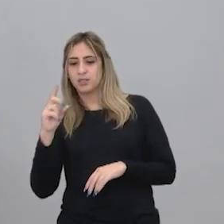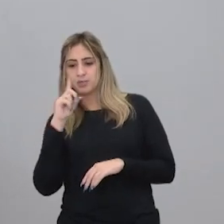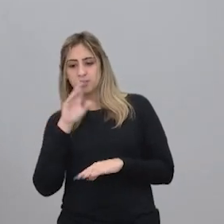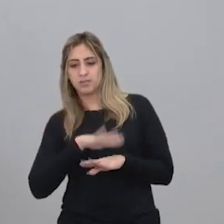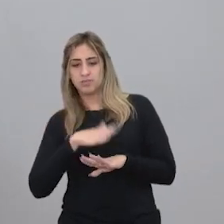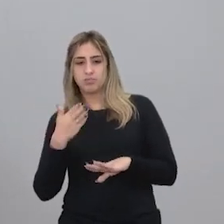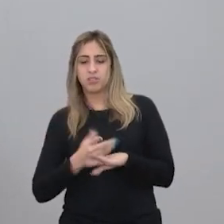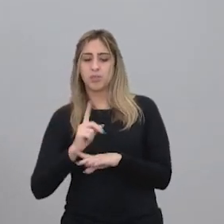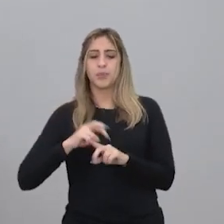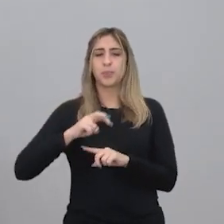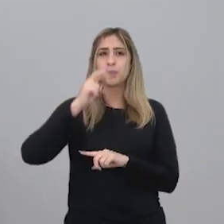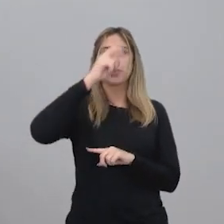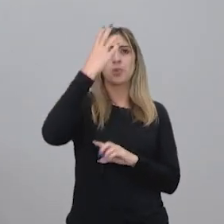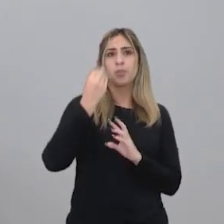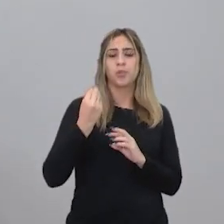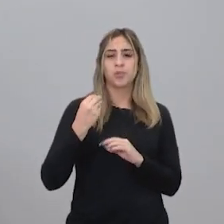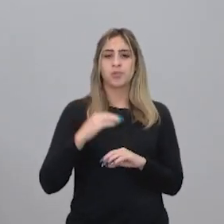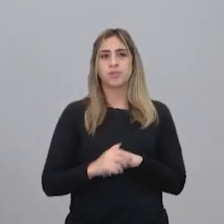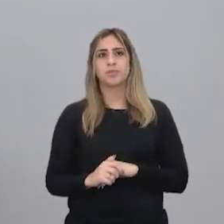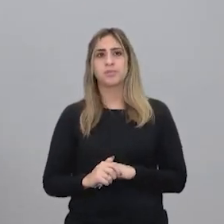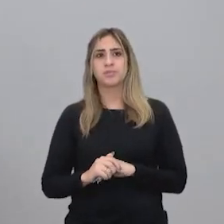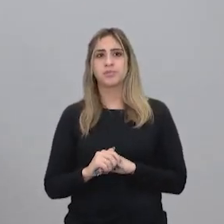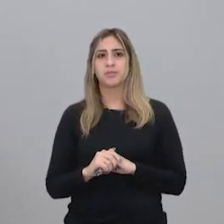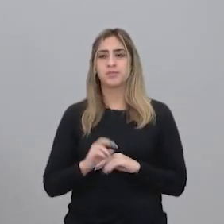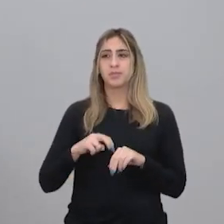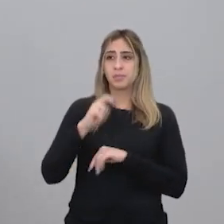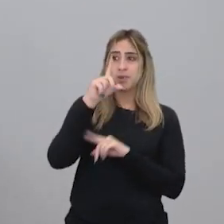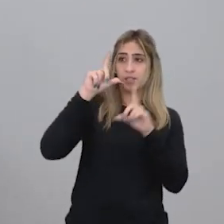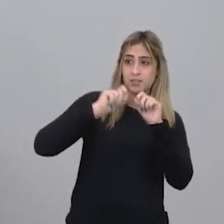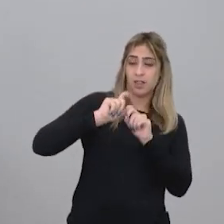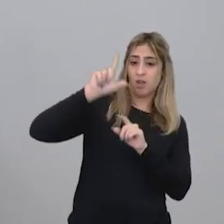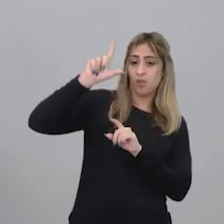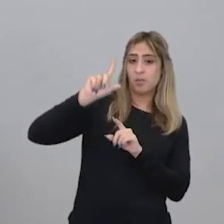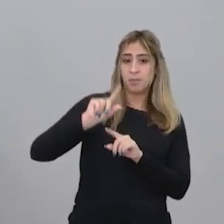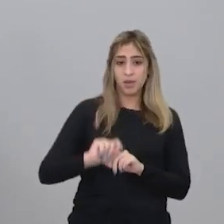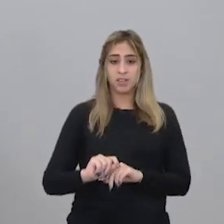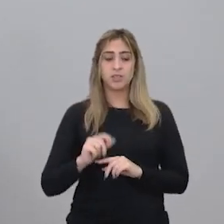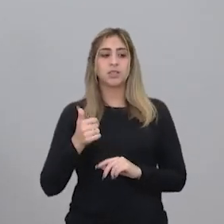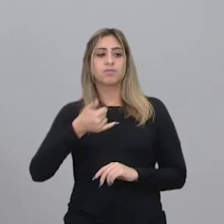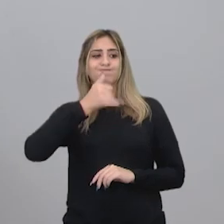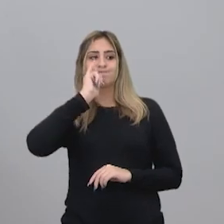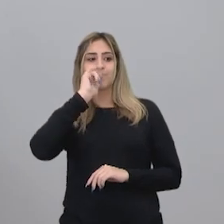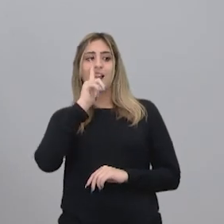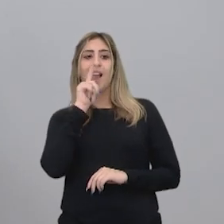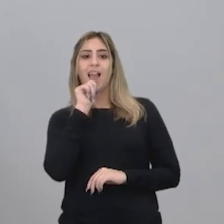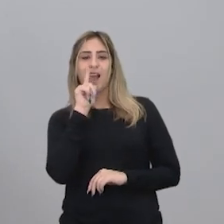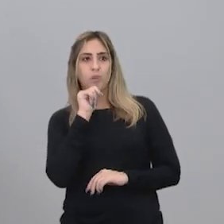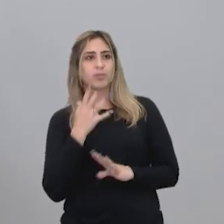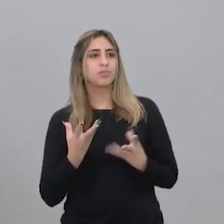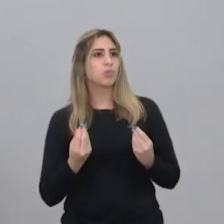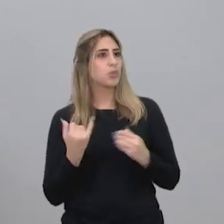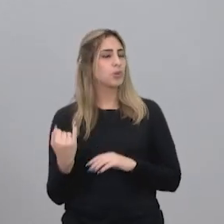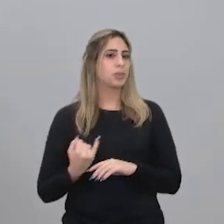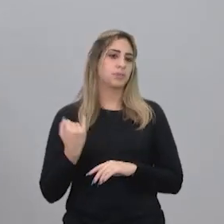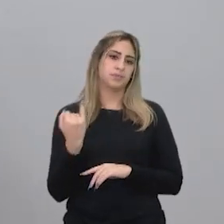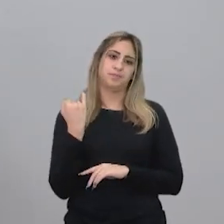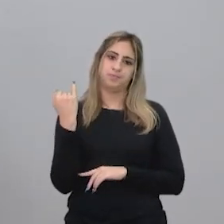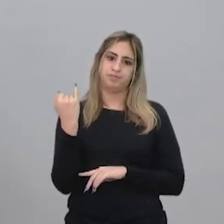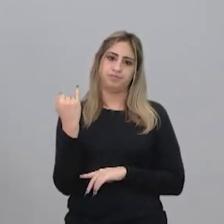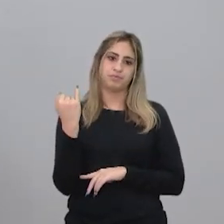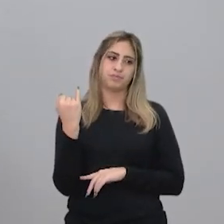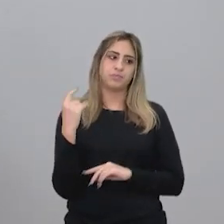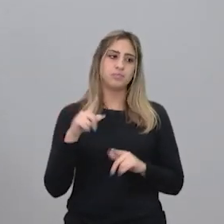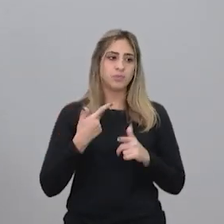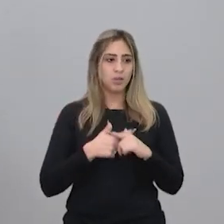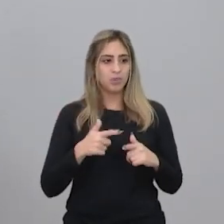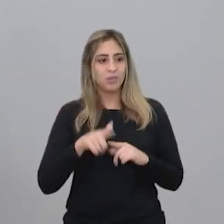subir muito, subir mais alto, dormindo mais baixo, se hidratar é muito importante, porque lá um